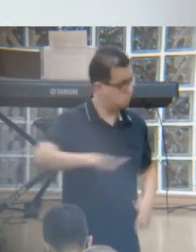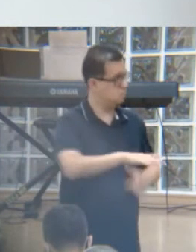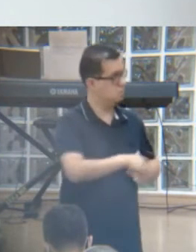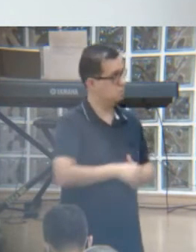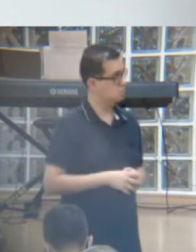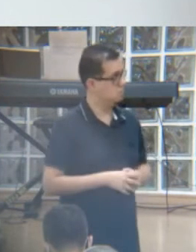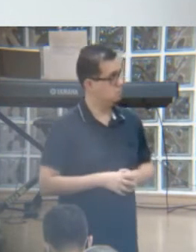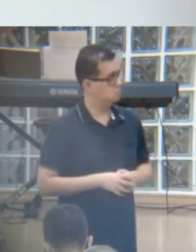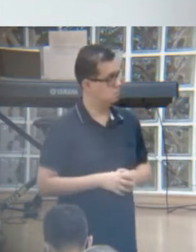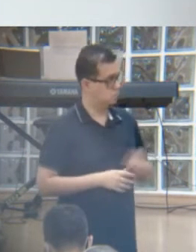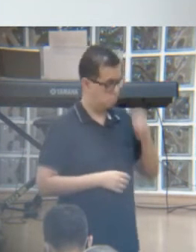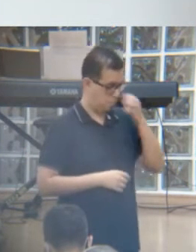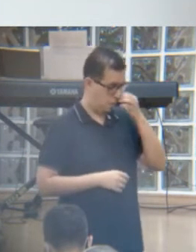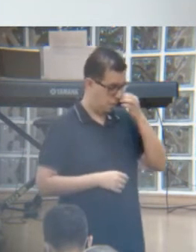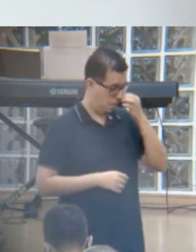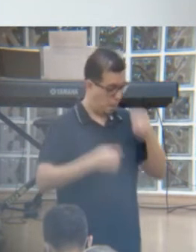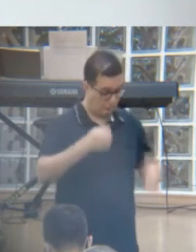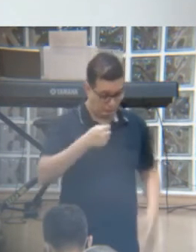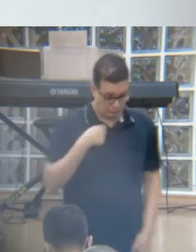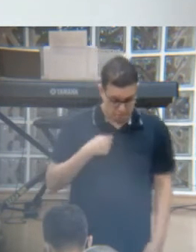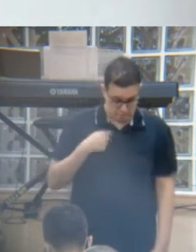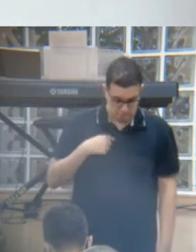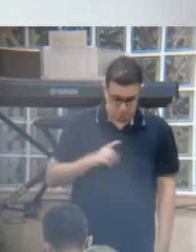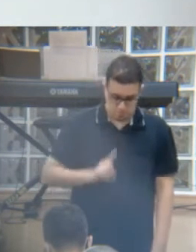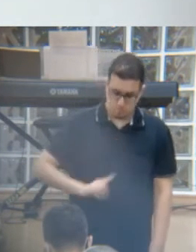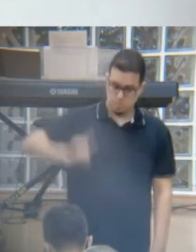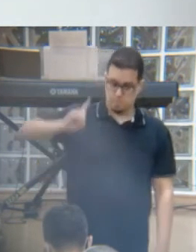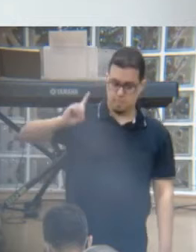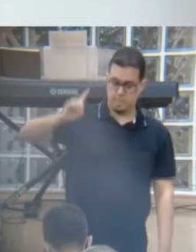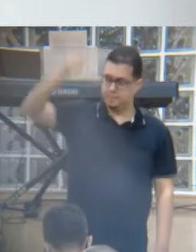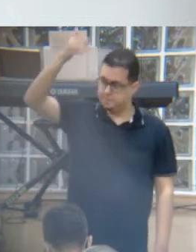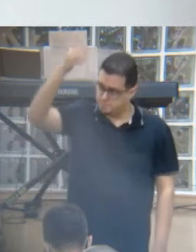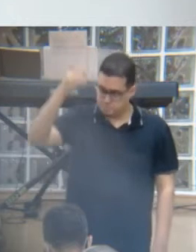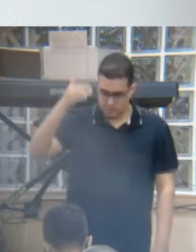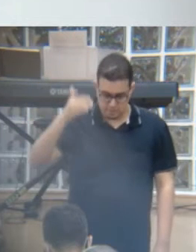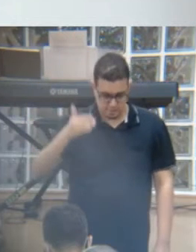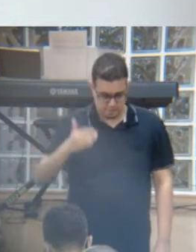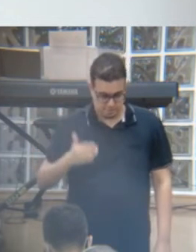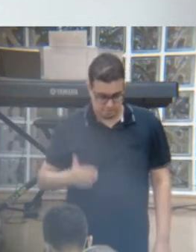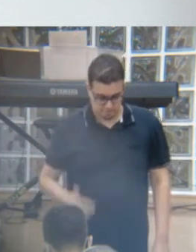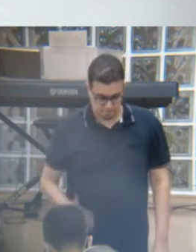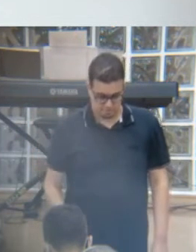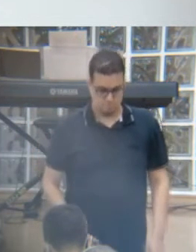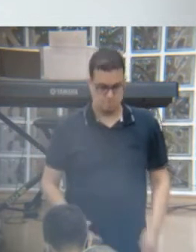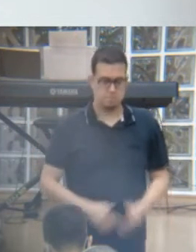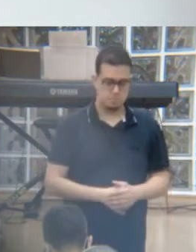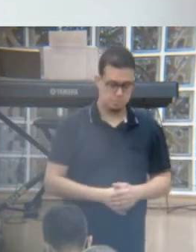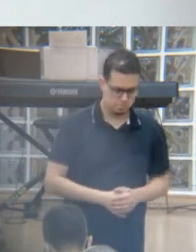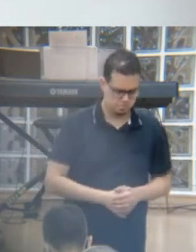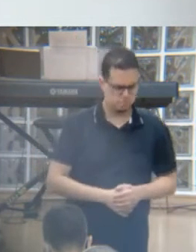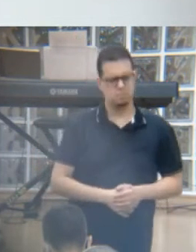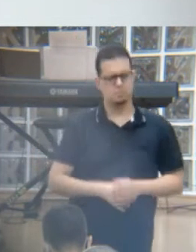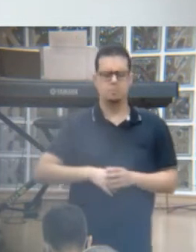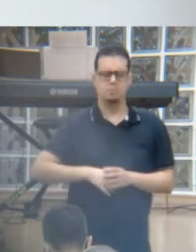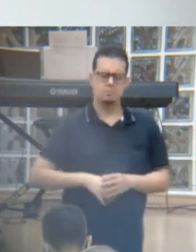cuja face eu estou. Perante cuja face eu estou. Qual é o veredito